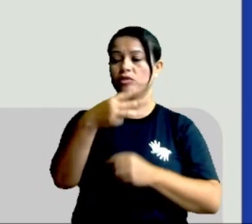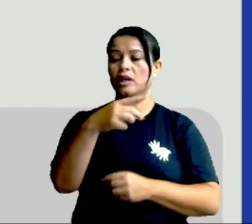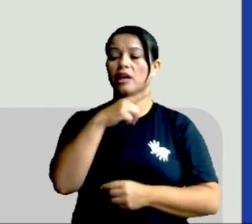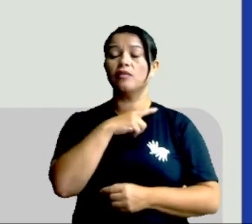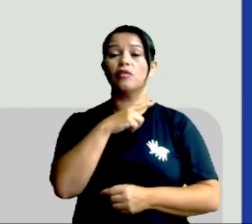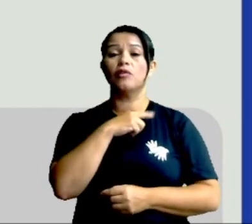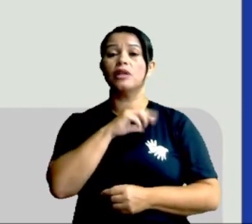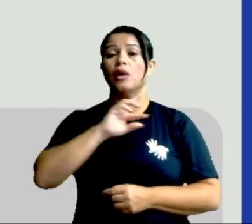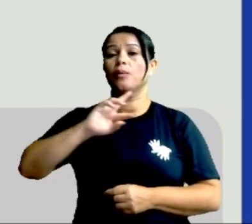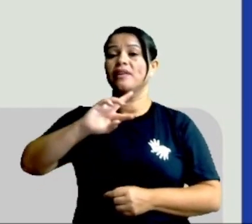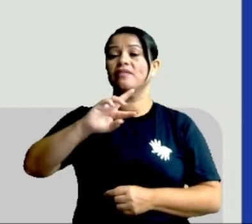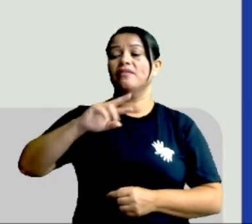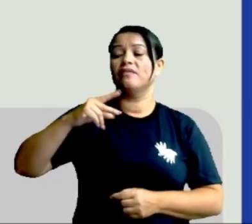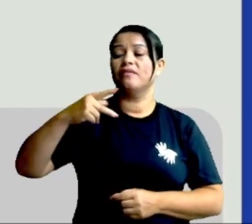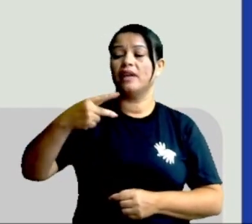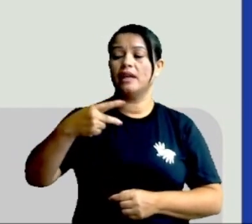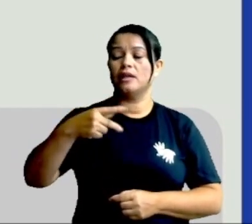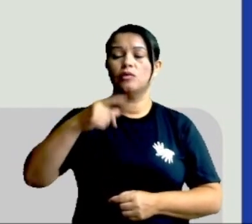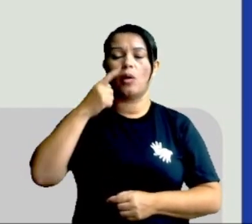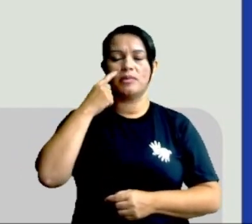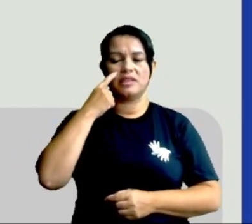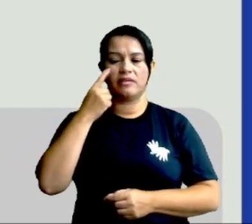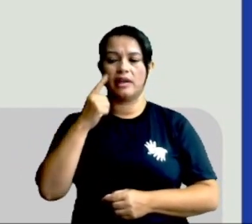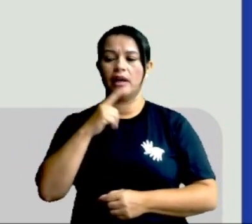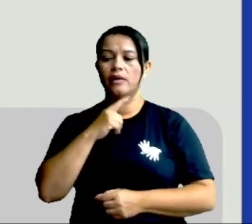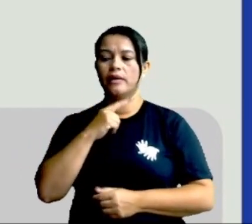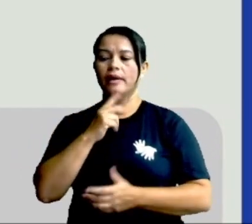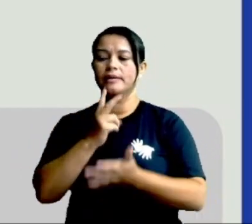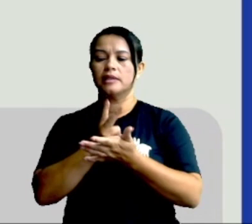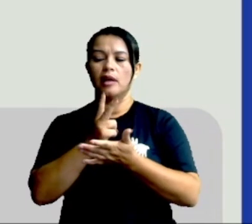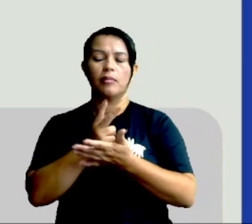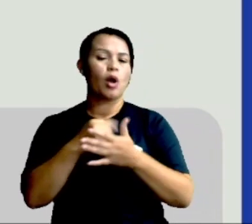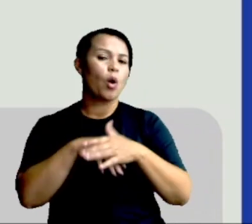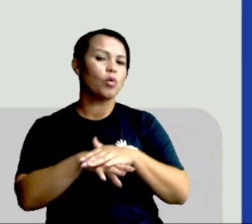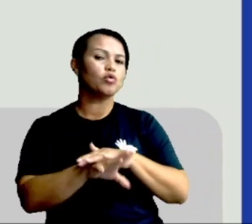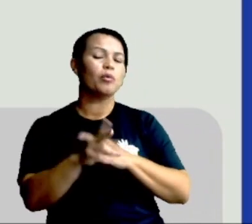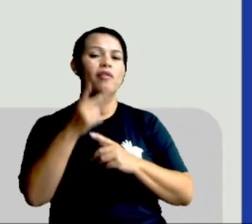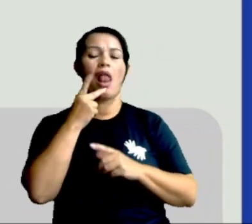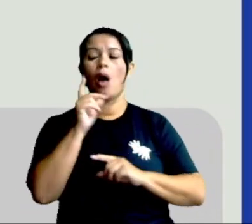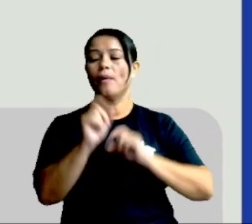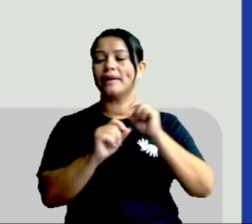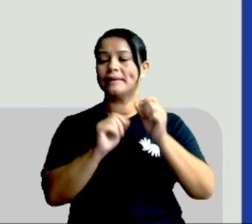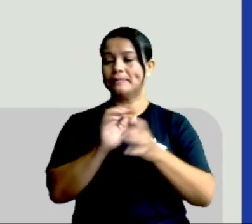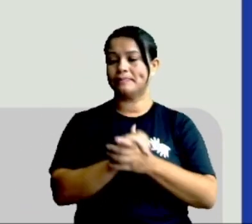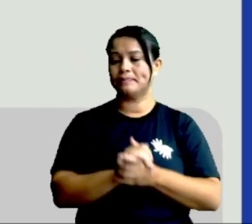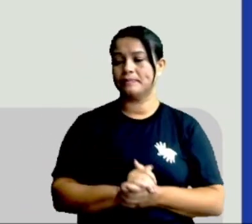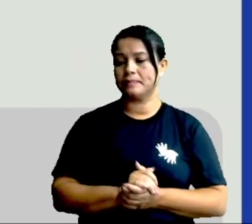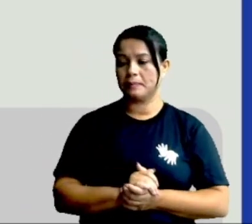ter o inverso, tá? Vê só, eu sempre costumo dizer a vocês o seguinte,